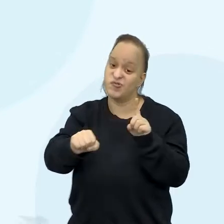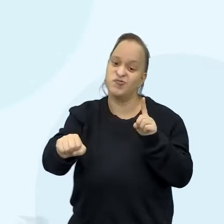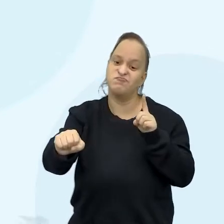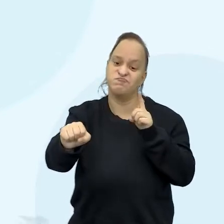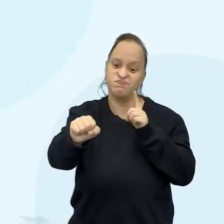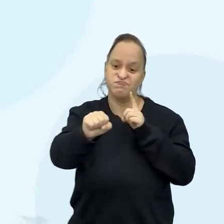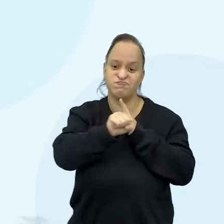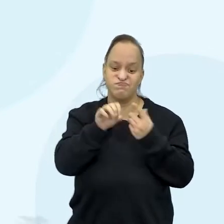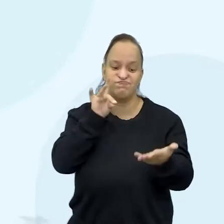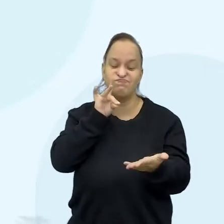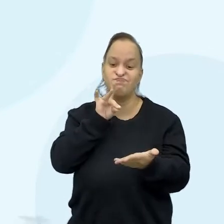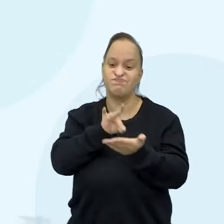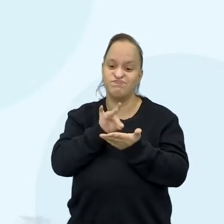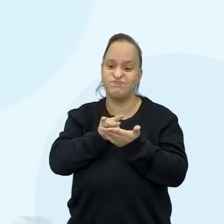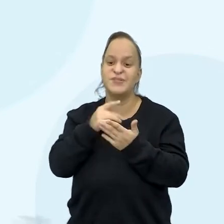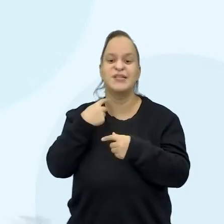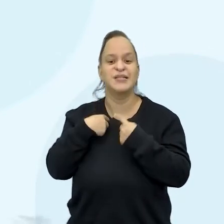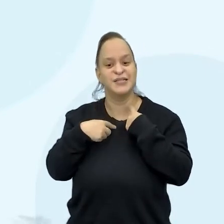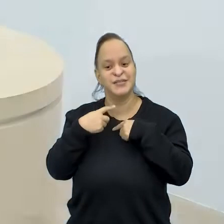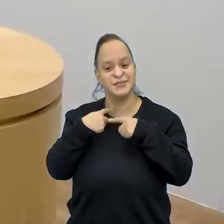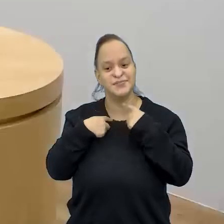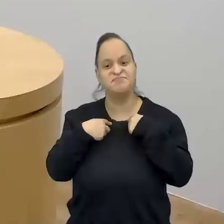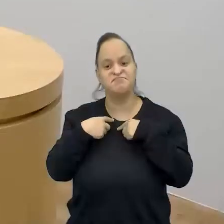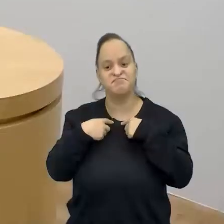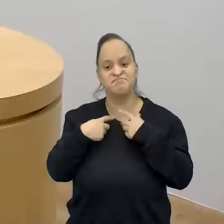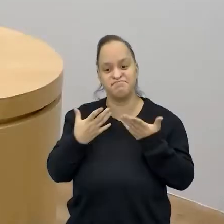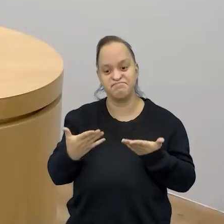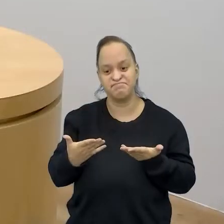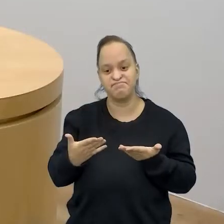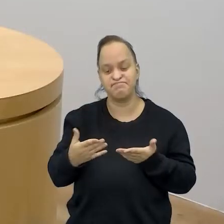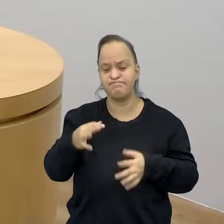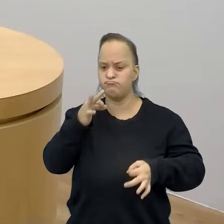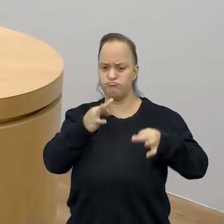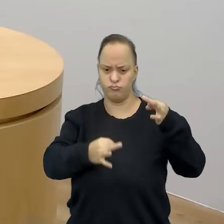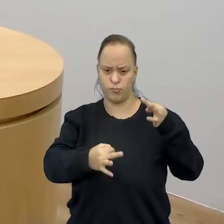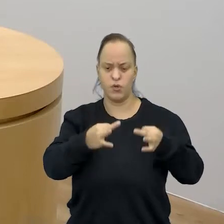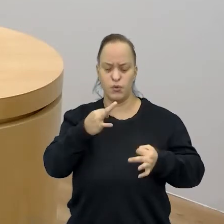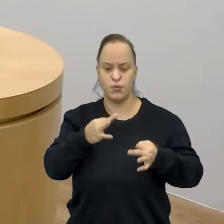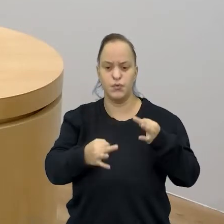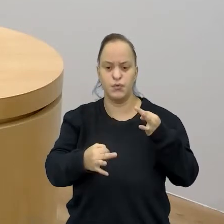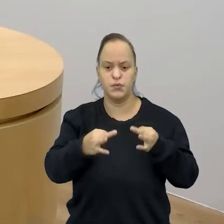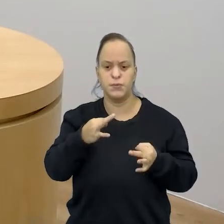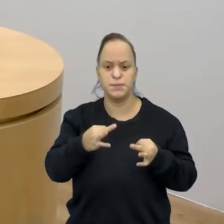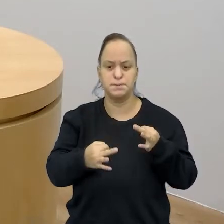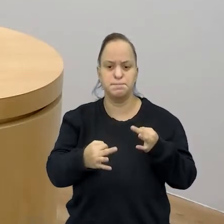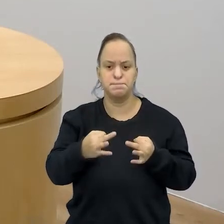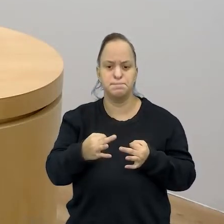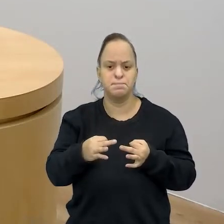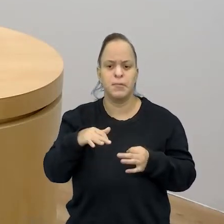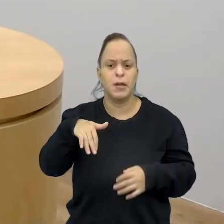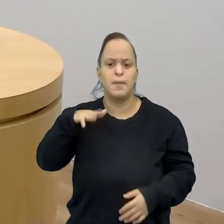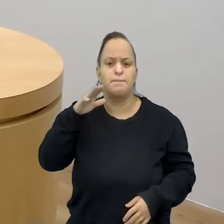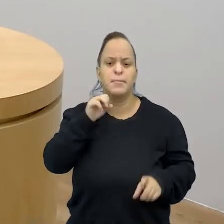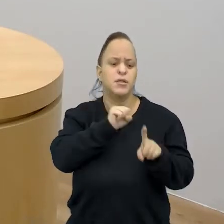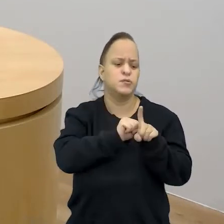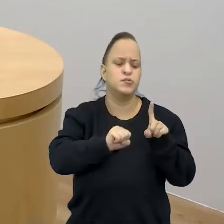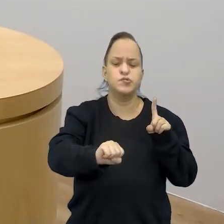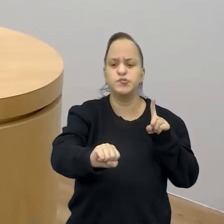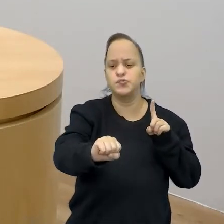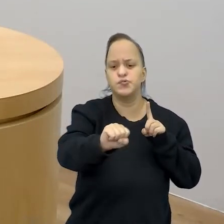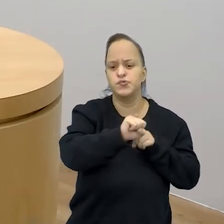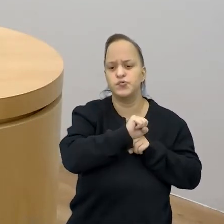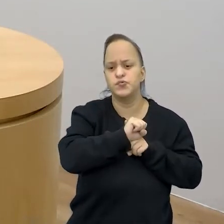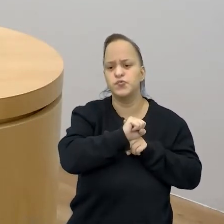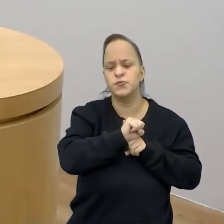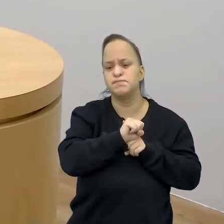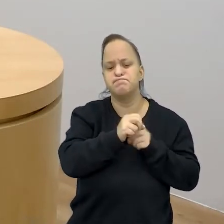e socialmente desejada. Bom, do ponto de vista jurídico, pessoal, o que parece mais socialmente útil e